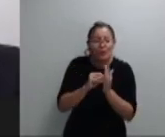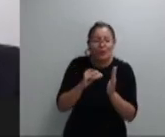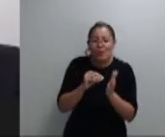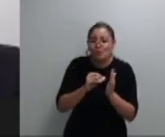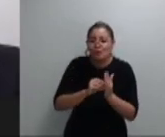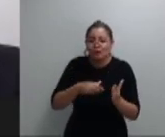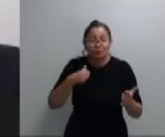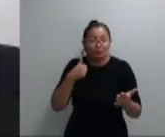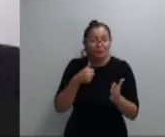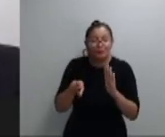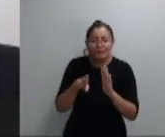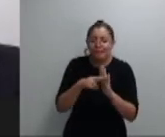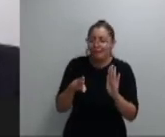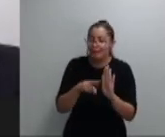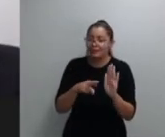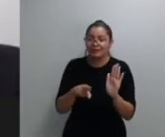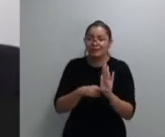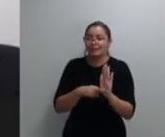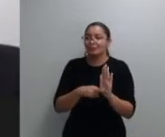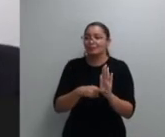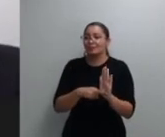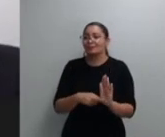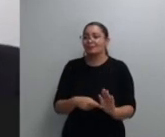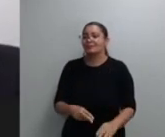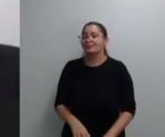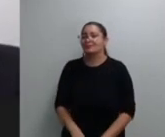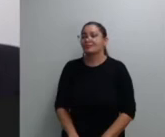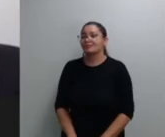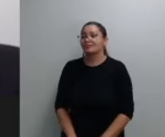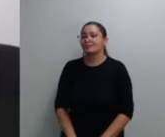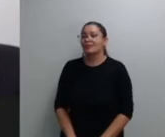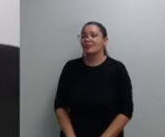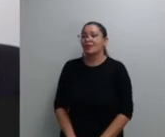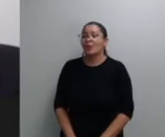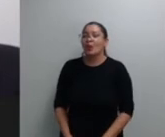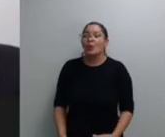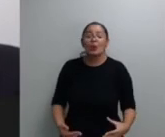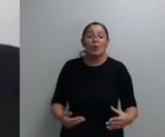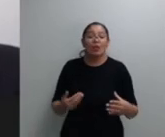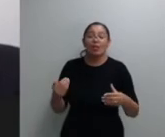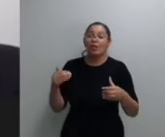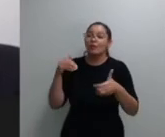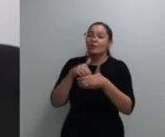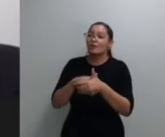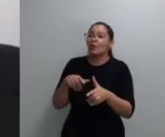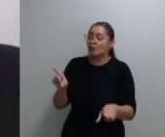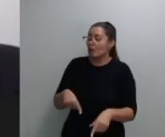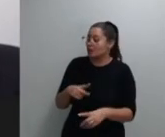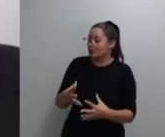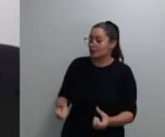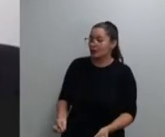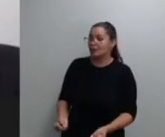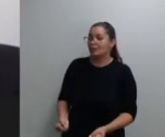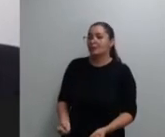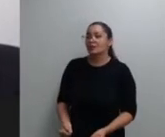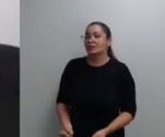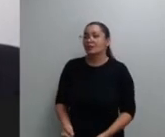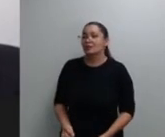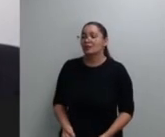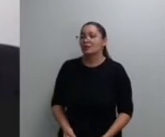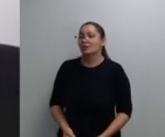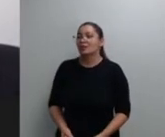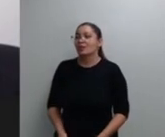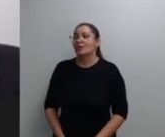requisito para a sua admissibilidade e o voto então eu estou rejeitando os embargos de declaração